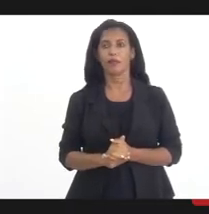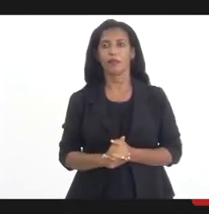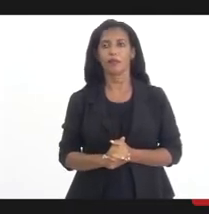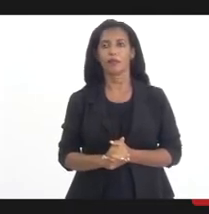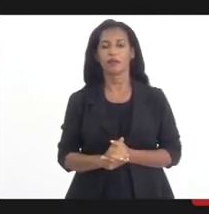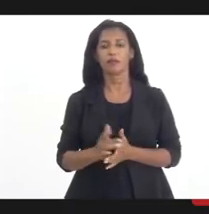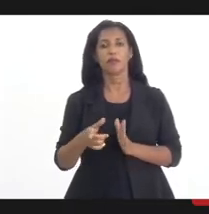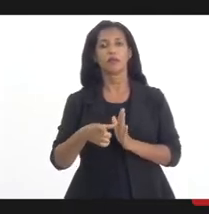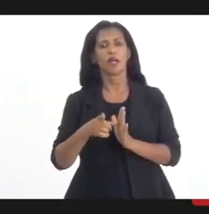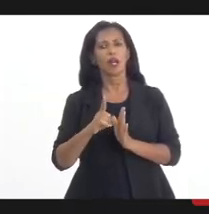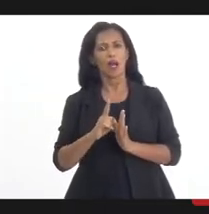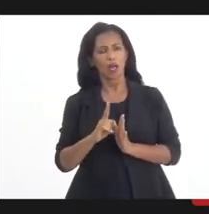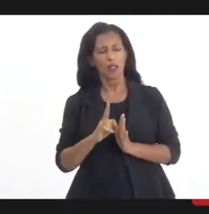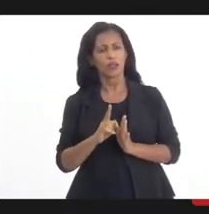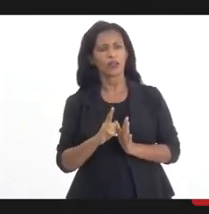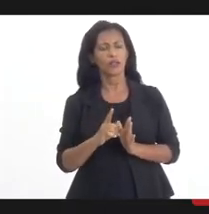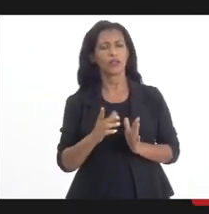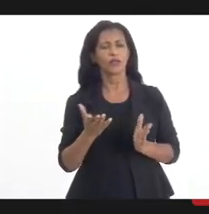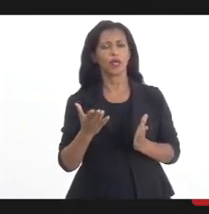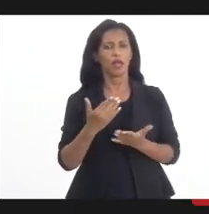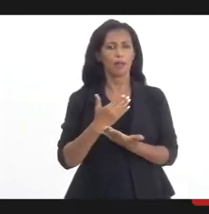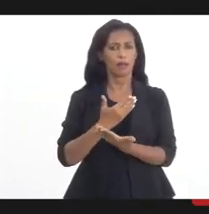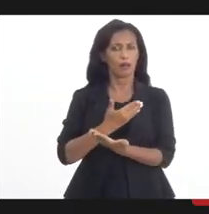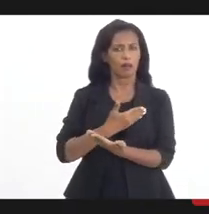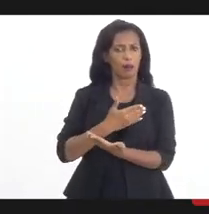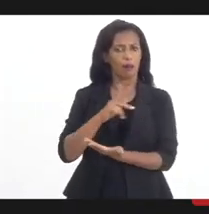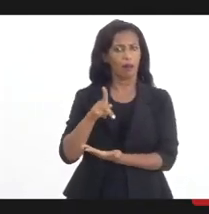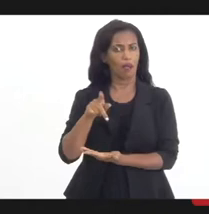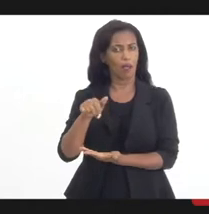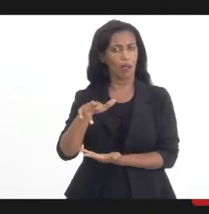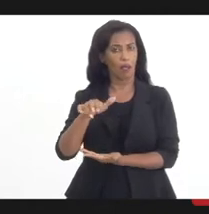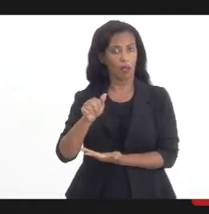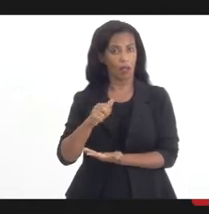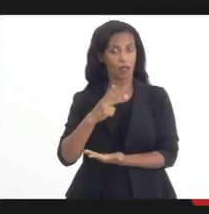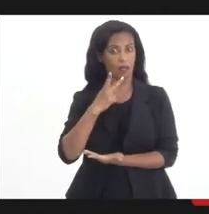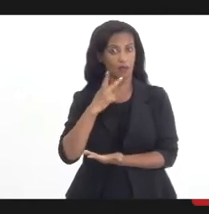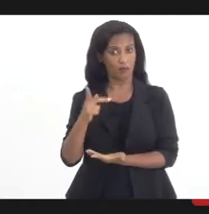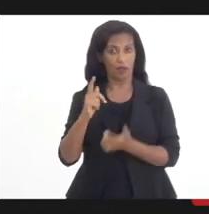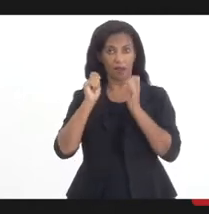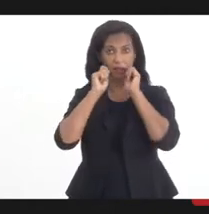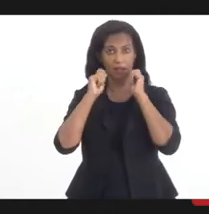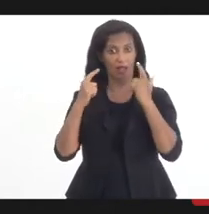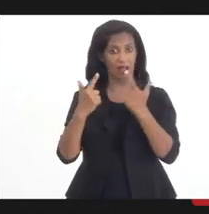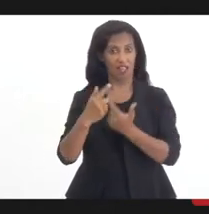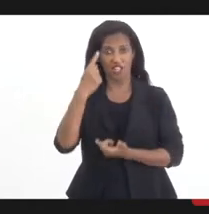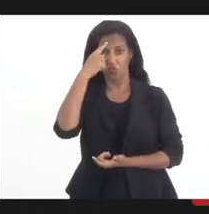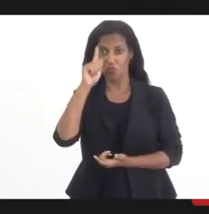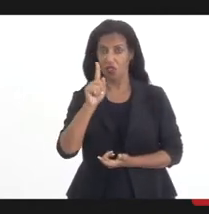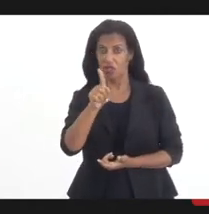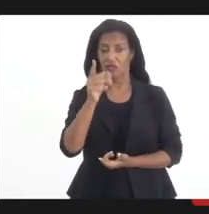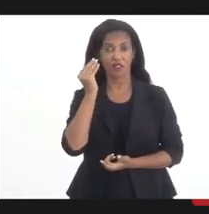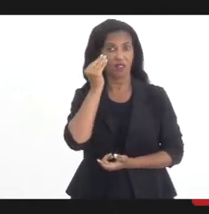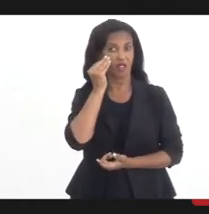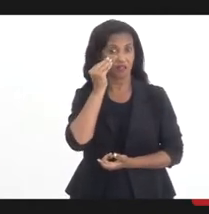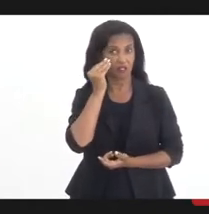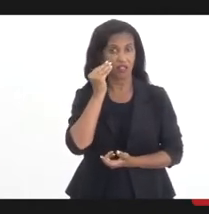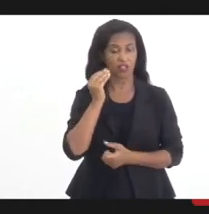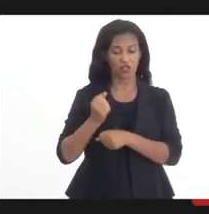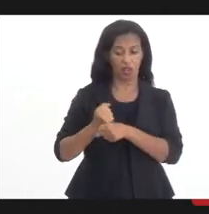de maneira muito fraterna, a minha companheira Cássia. Eu quero dizer, Cássia, que a LERJ, não sei se você vem acompanhando os últimos